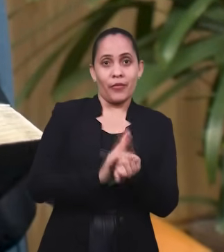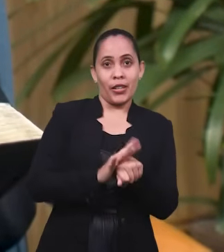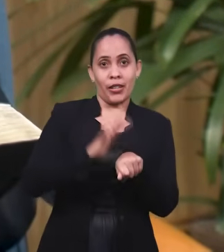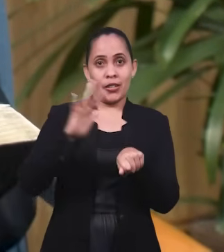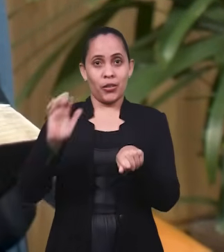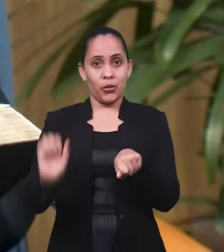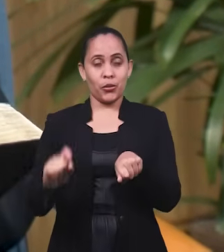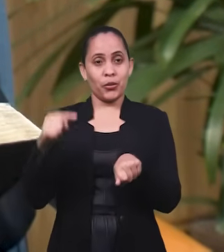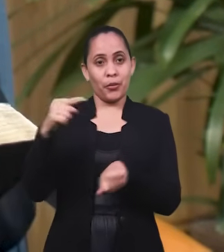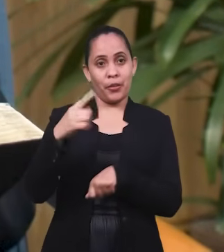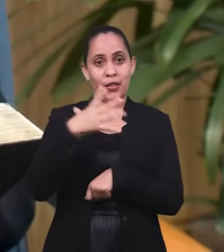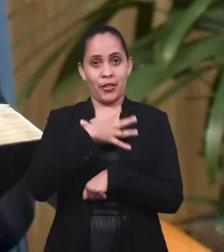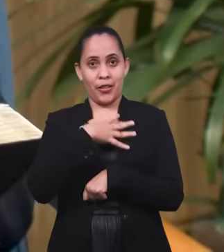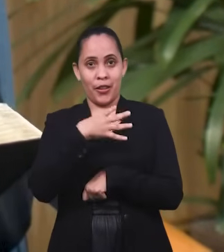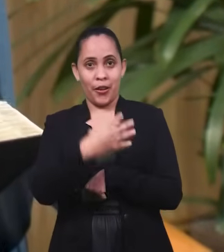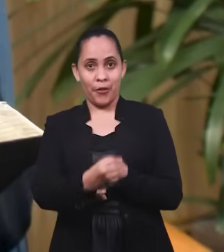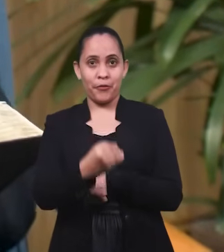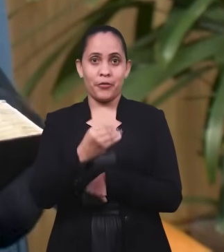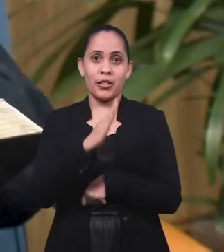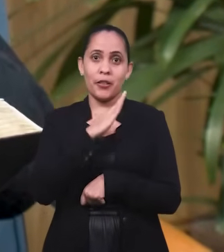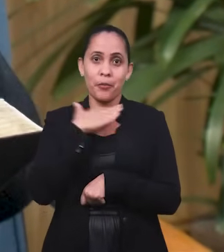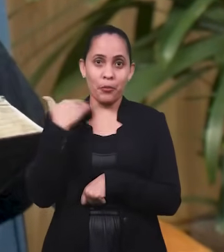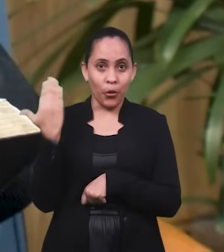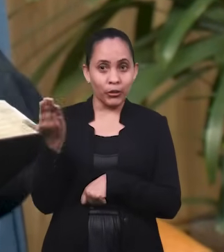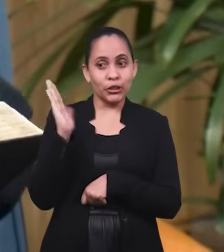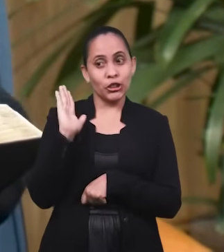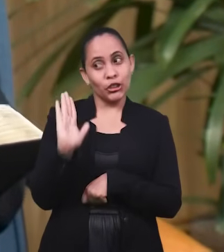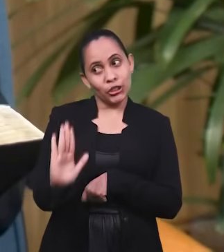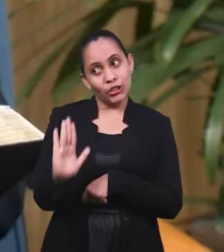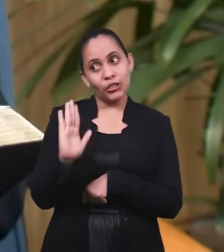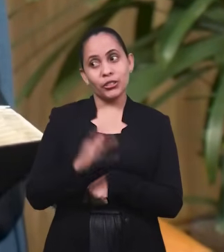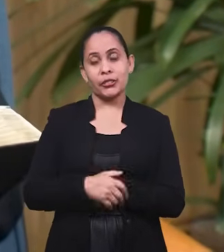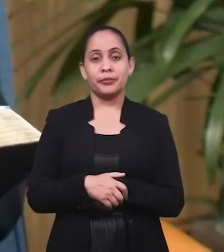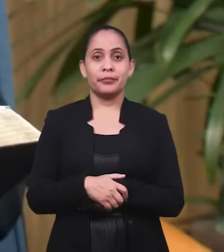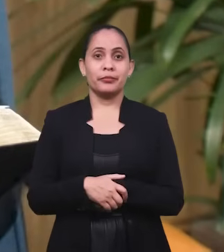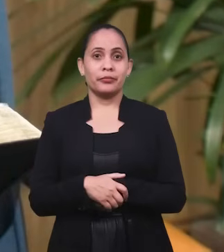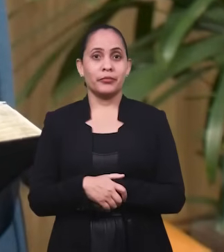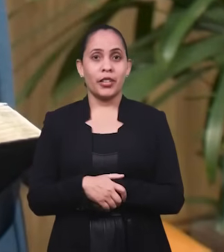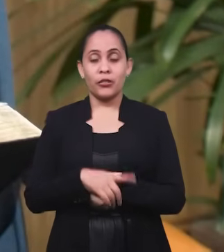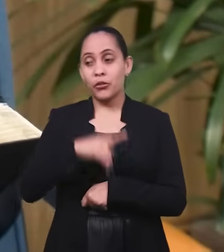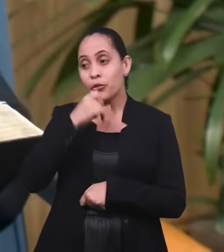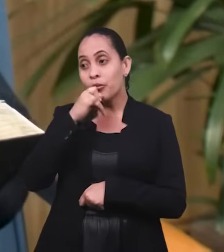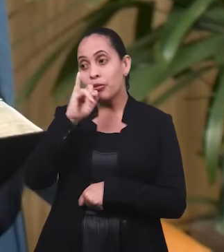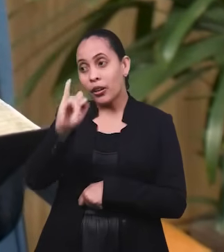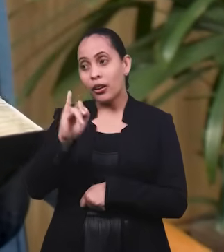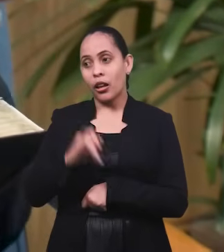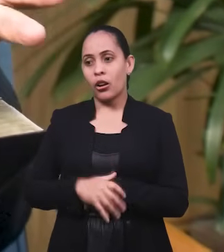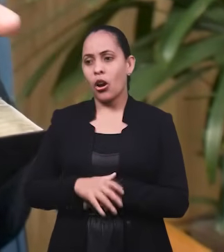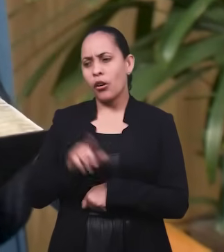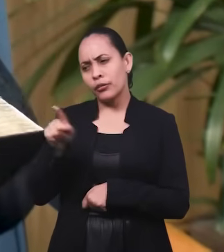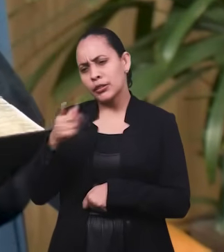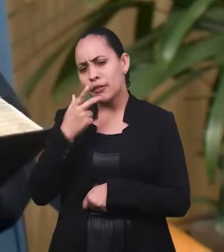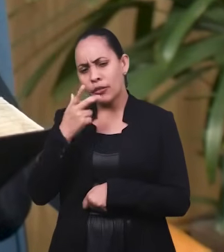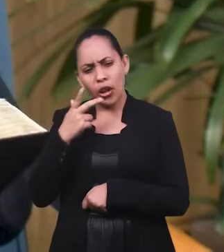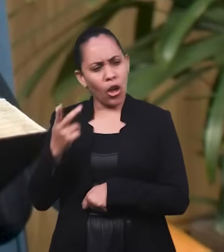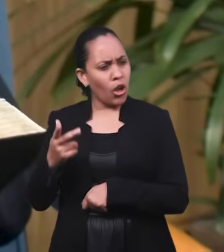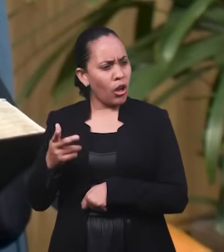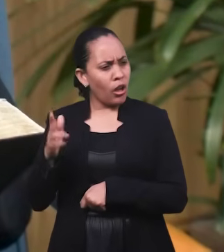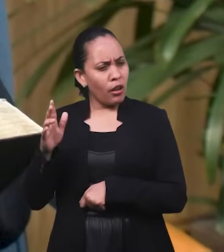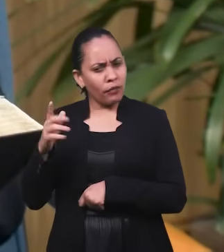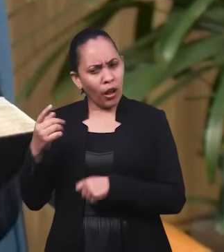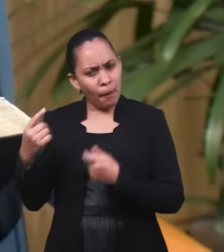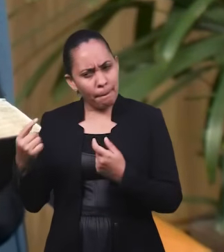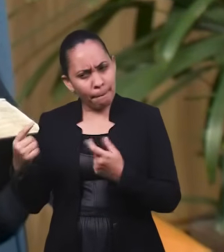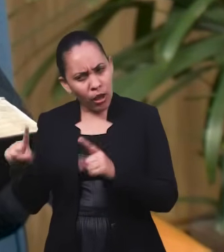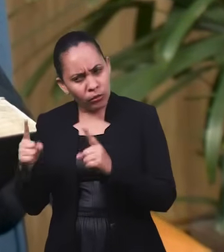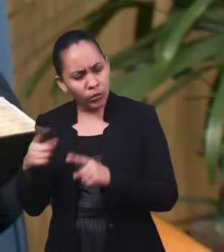cura da menina que estava morta, já segundo aqueles que falaram com ele para não incomodar mais o mestre, mas